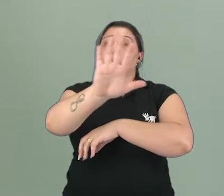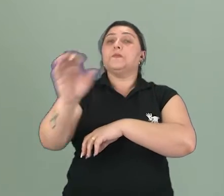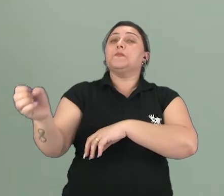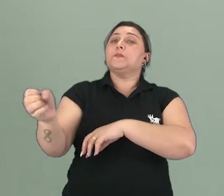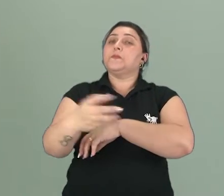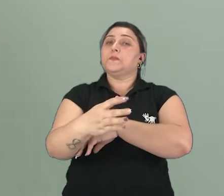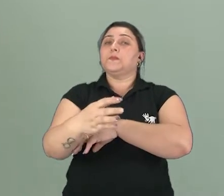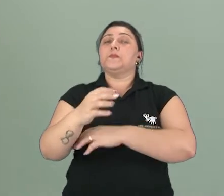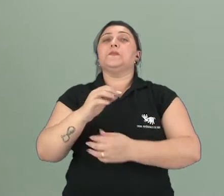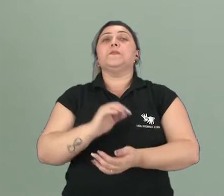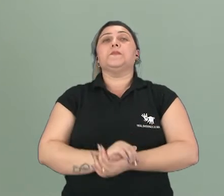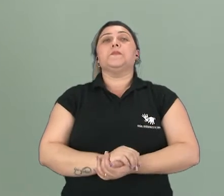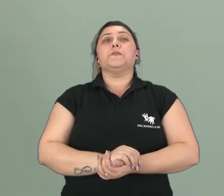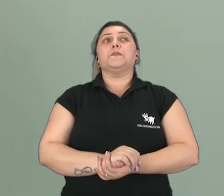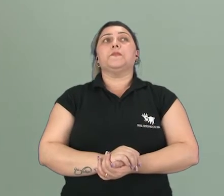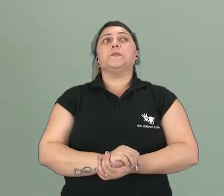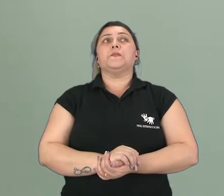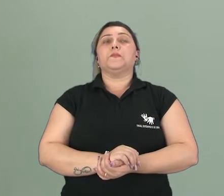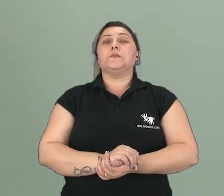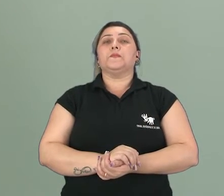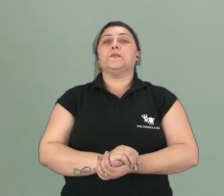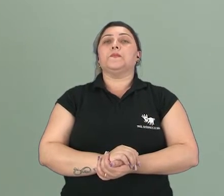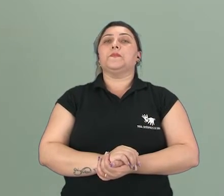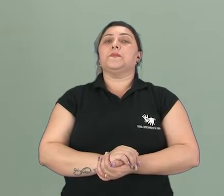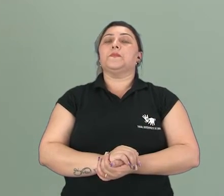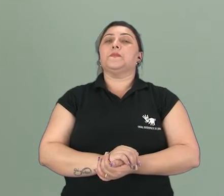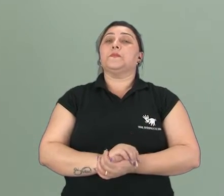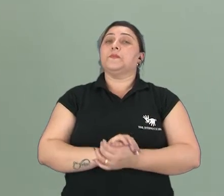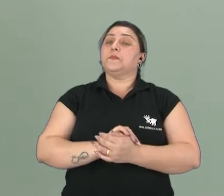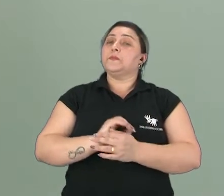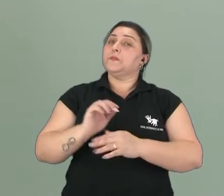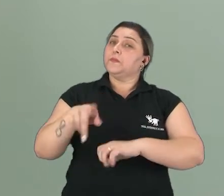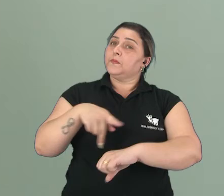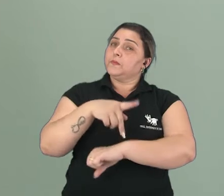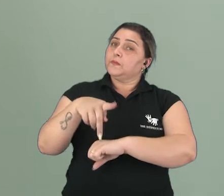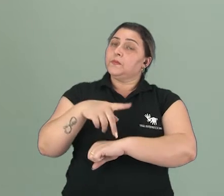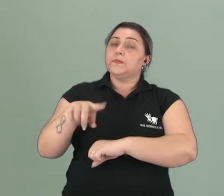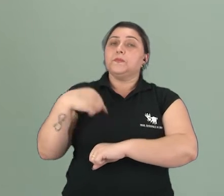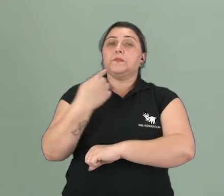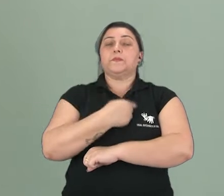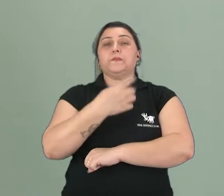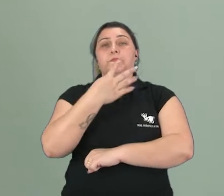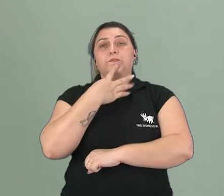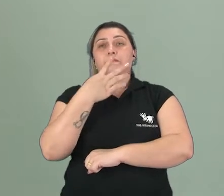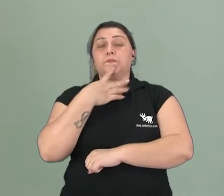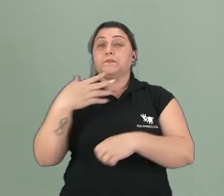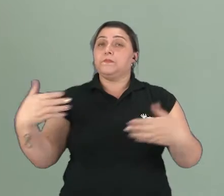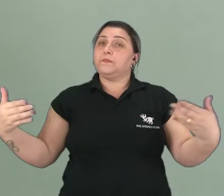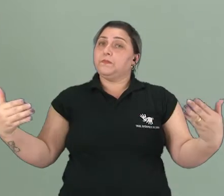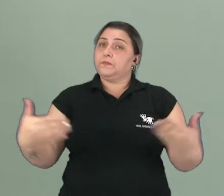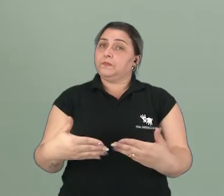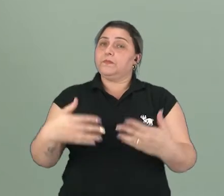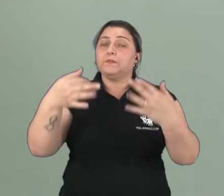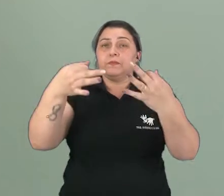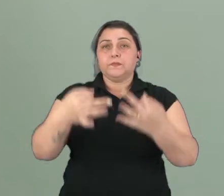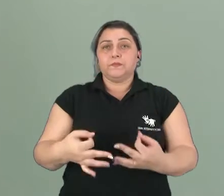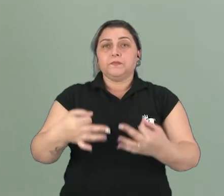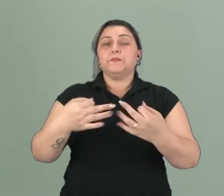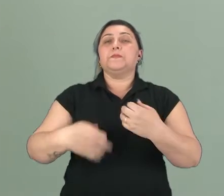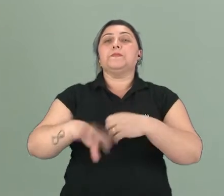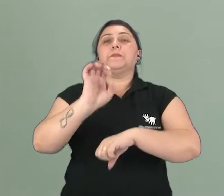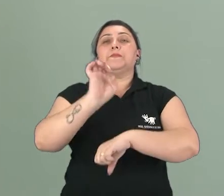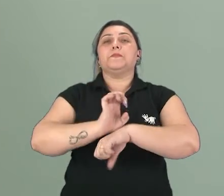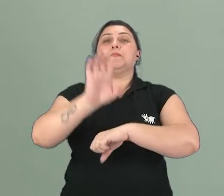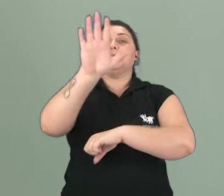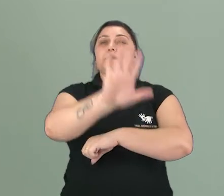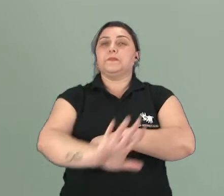Estado que vai se instituir como o país que a gente conhece atualmente, certo? Então esse Estado